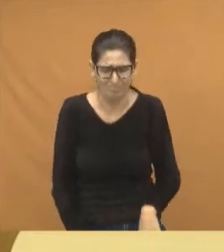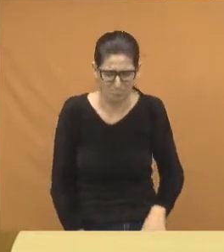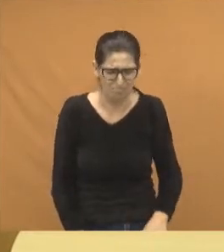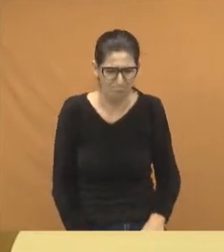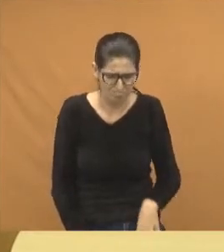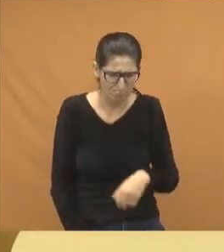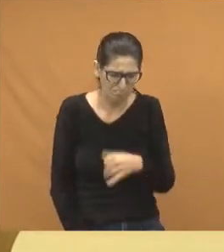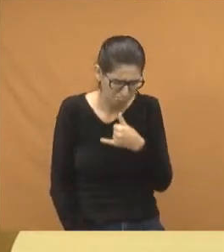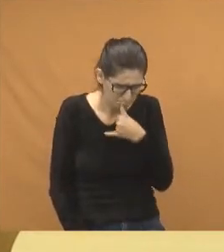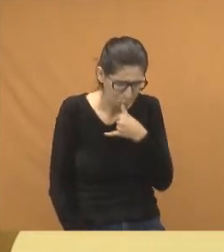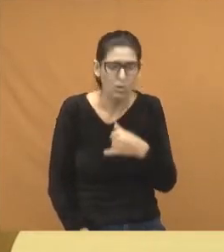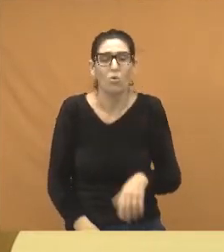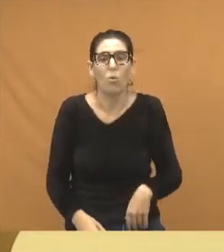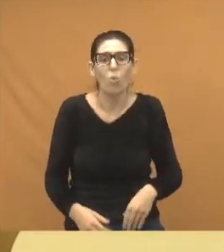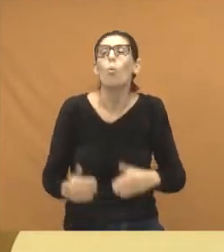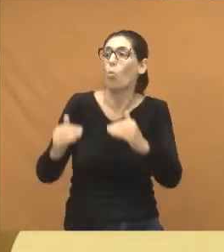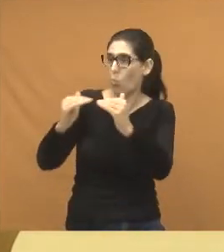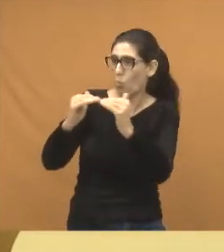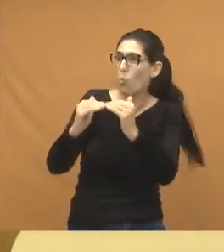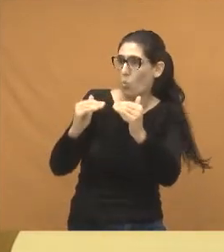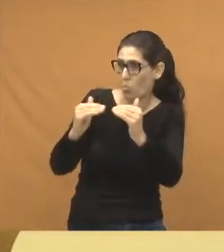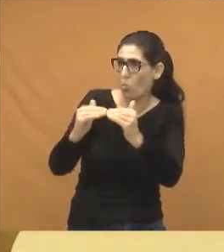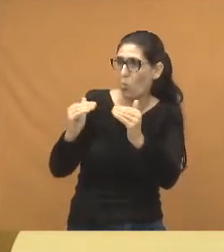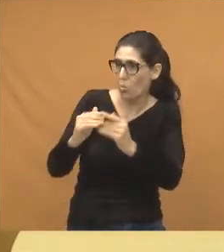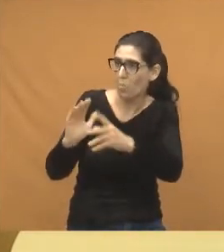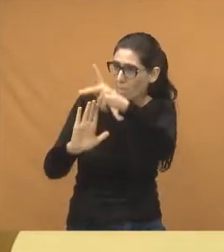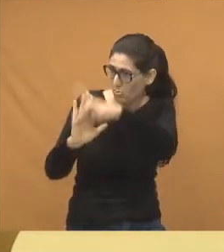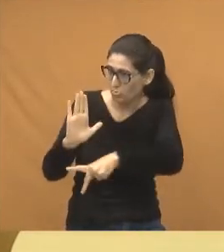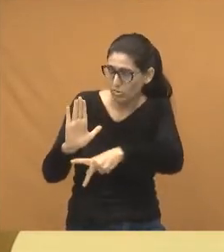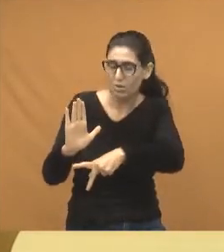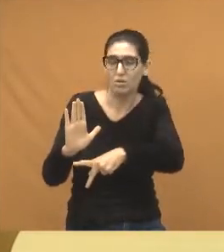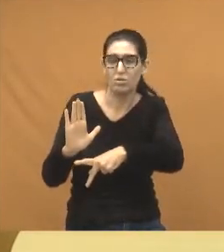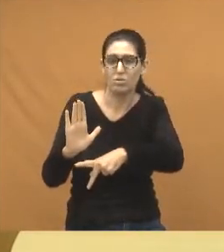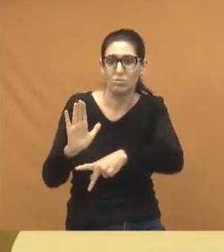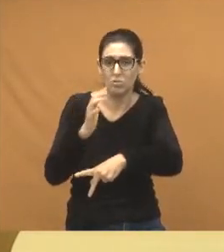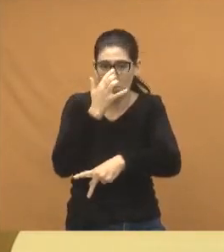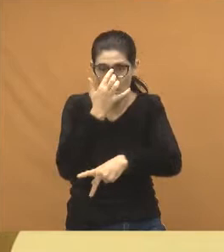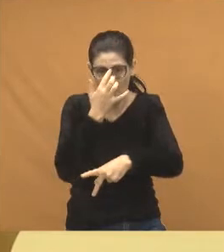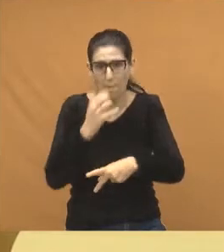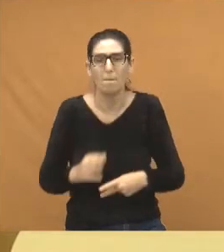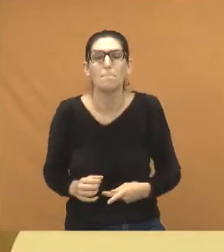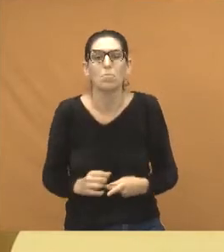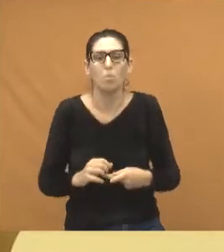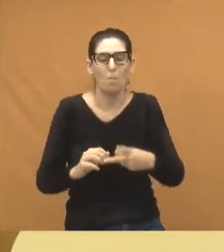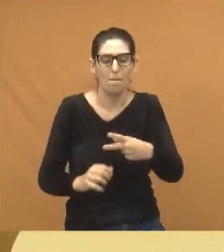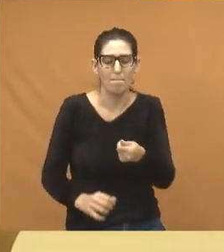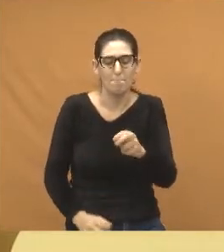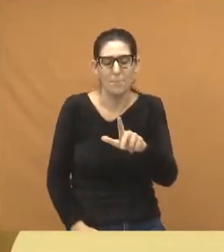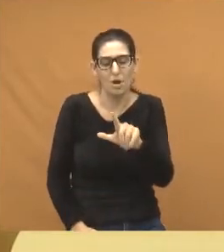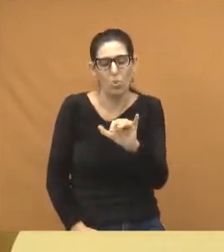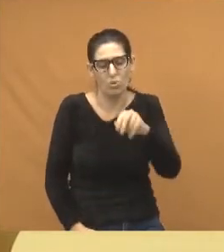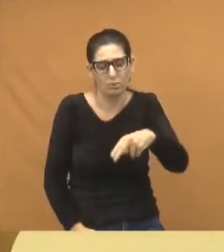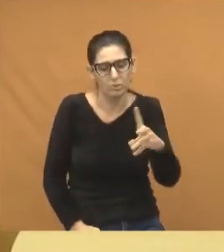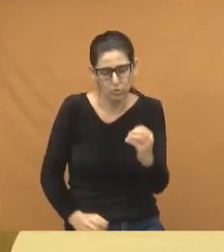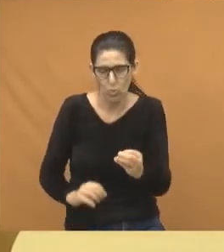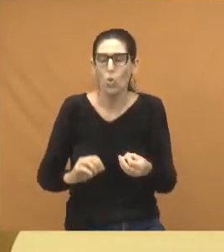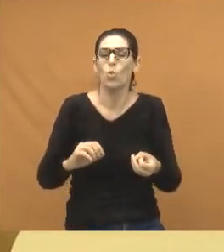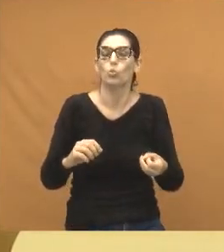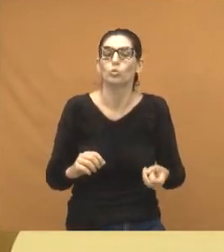é favorável o seu projeto Paulinho do Esporte. Meu voto é favorável.